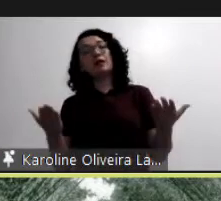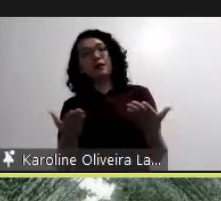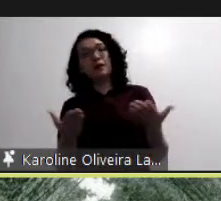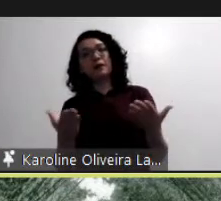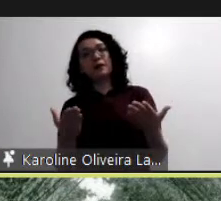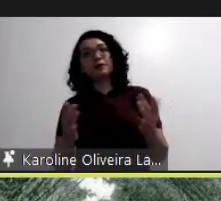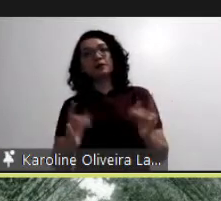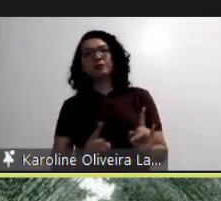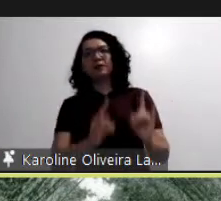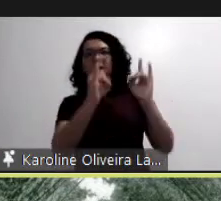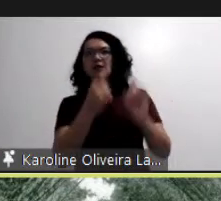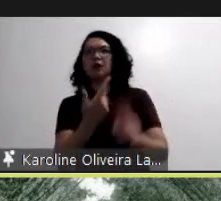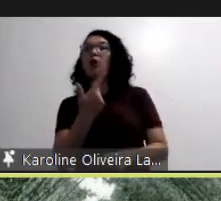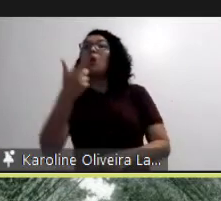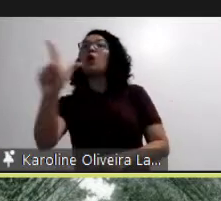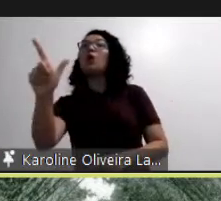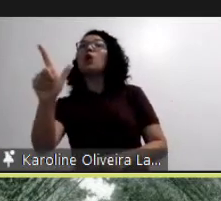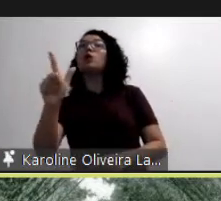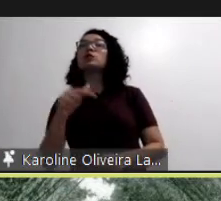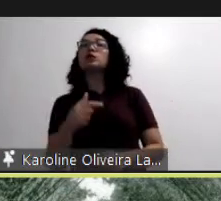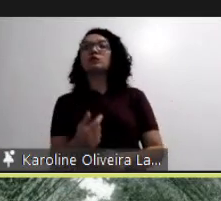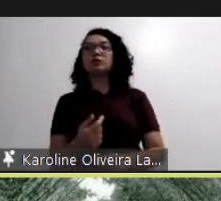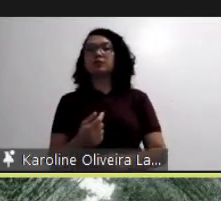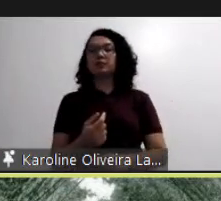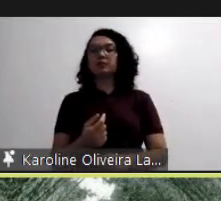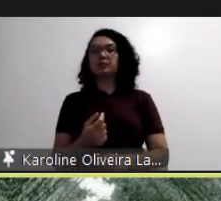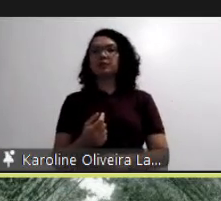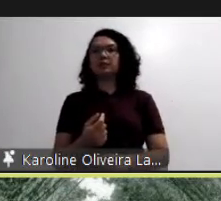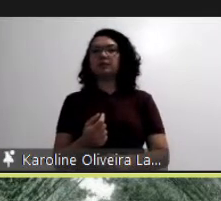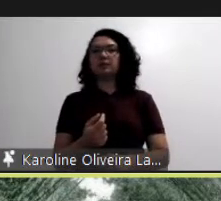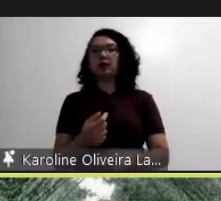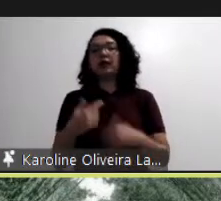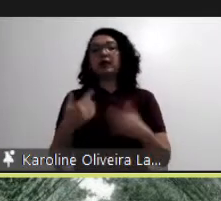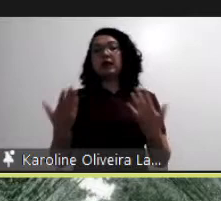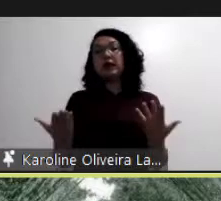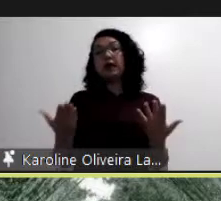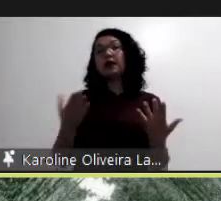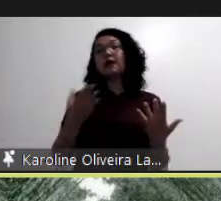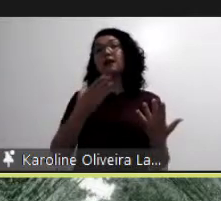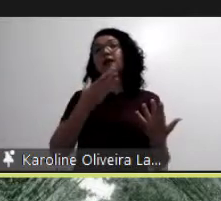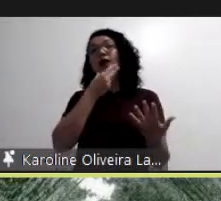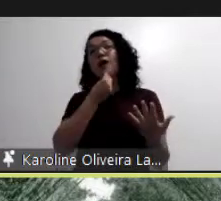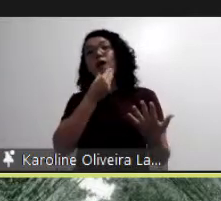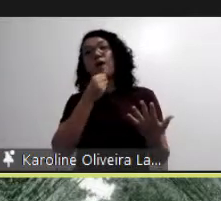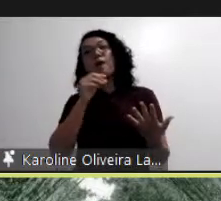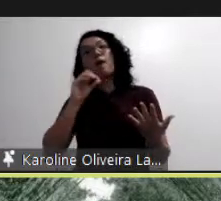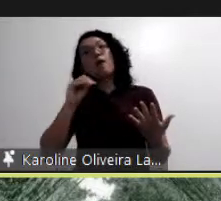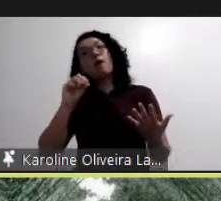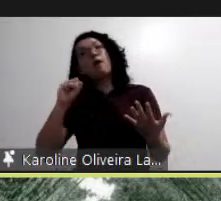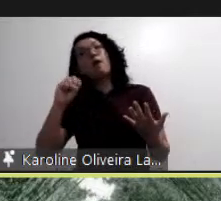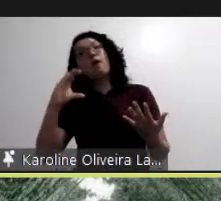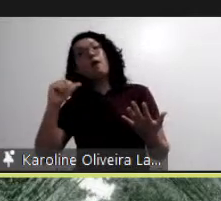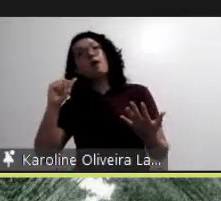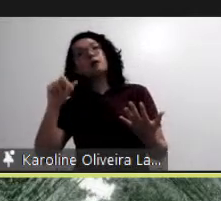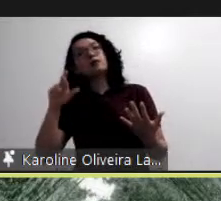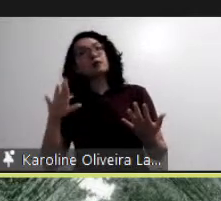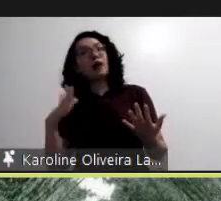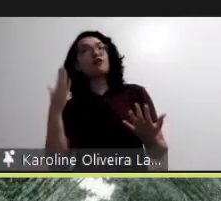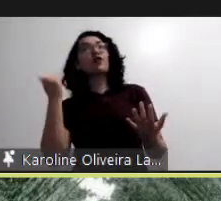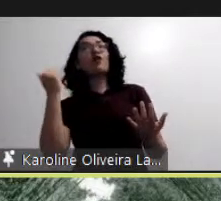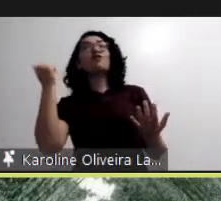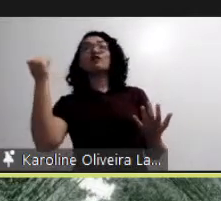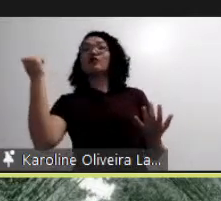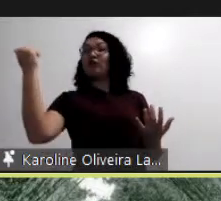Essa fama do Niemeyer se espalhou e ganhou áreas como, por exemplo, o interesse